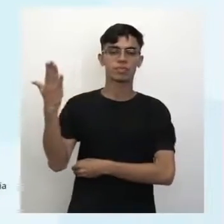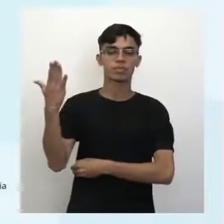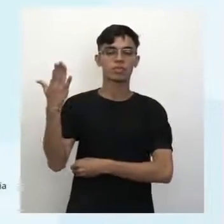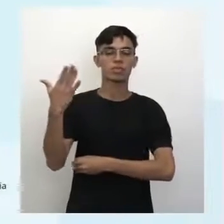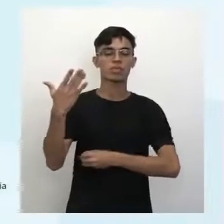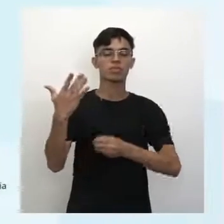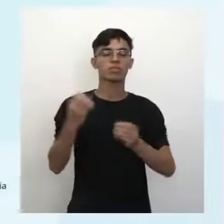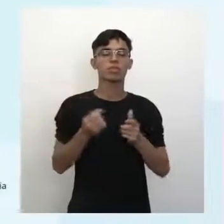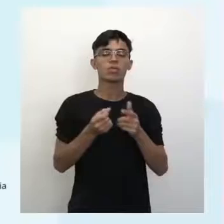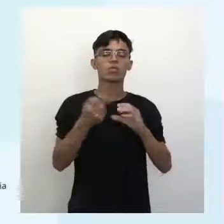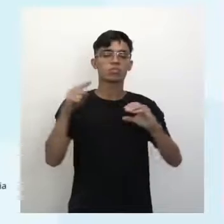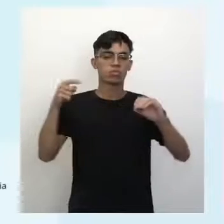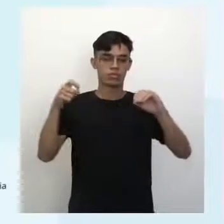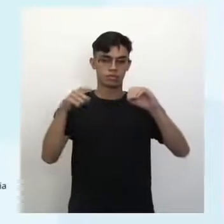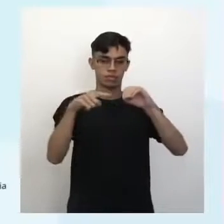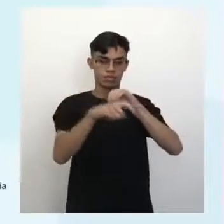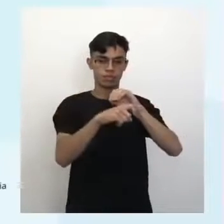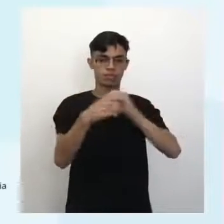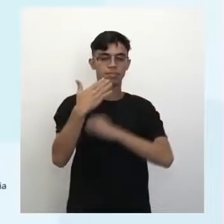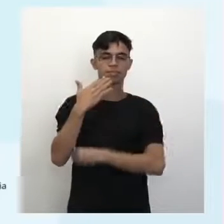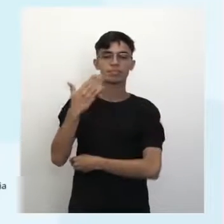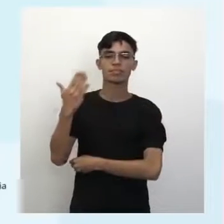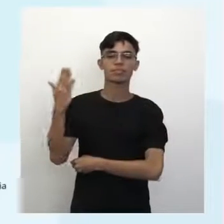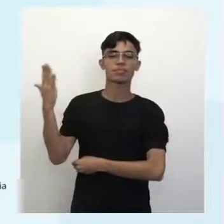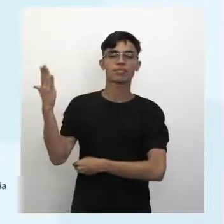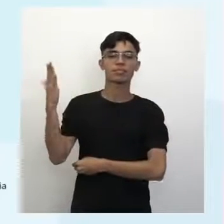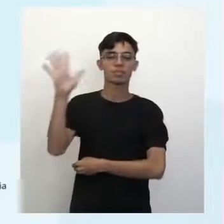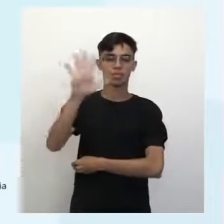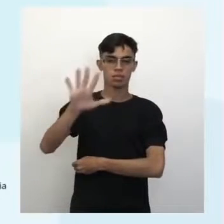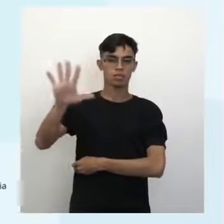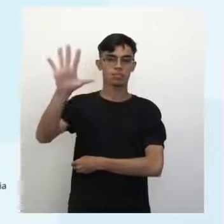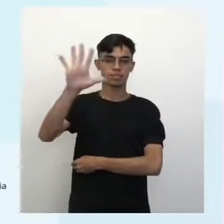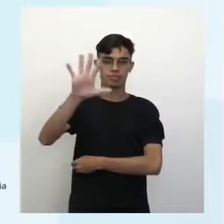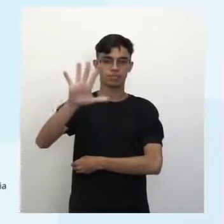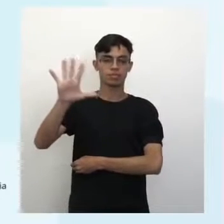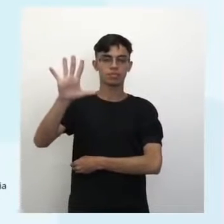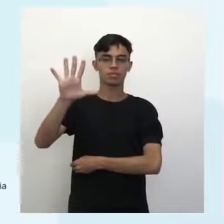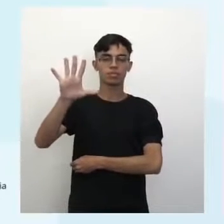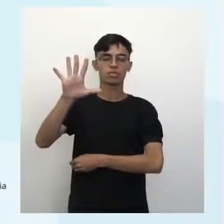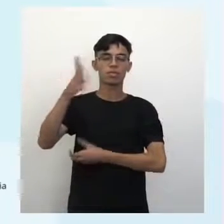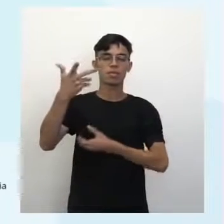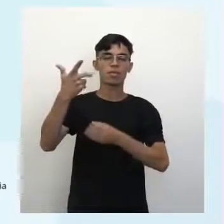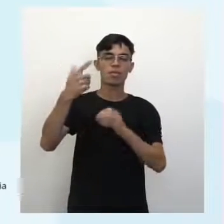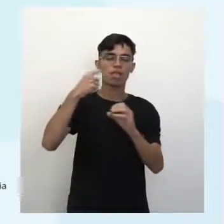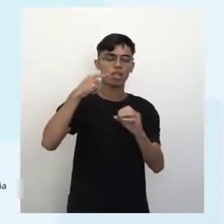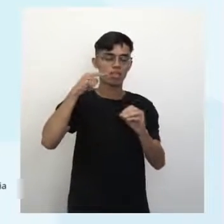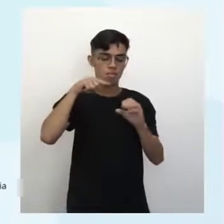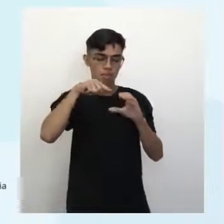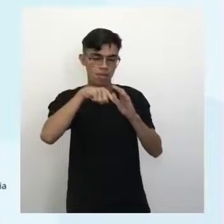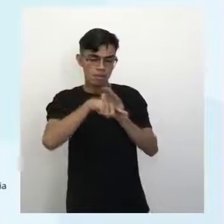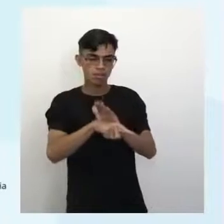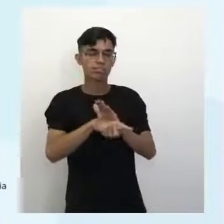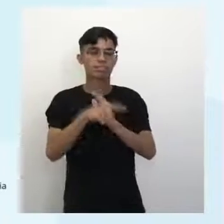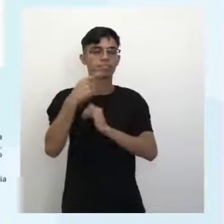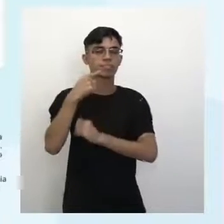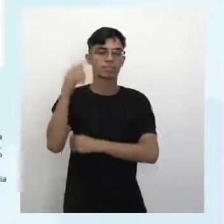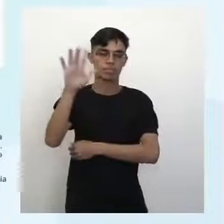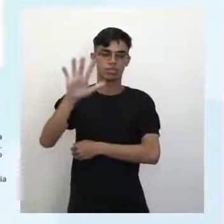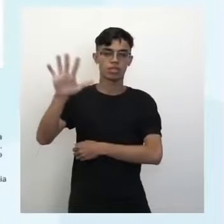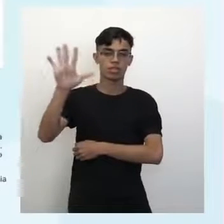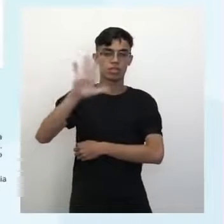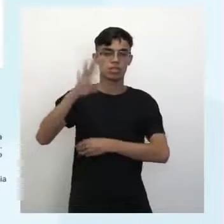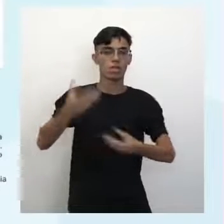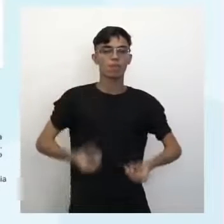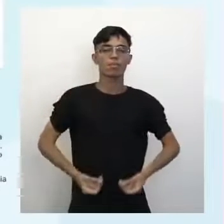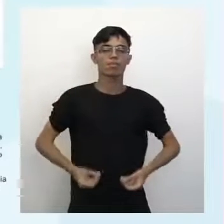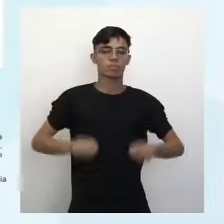tá? Muito bem. Isso aí já é uma imagem mais tirada do microscópio, tá bom? Quando eu falo de